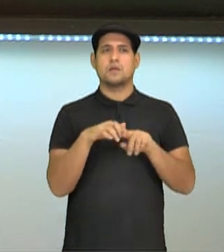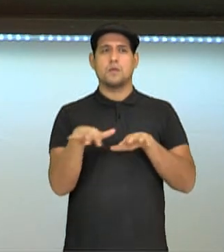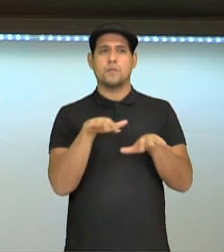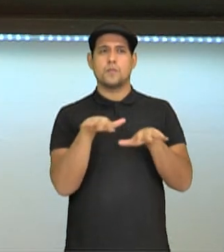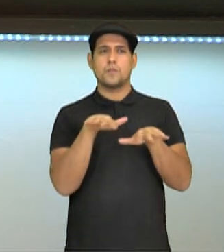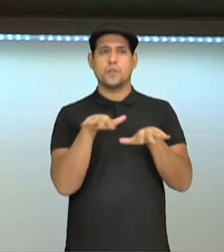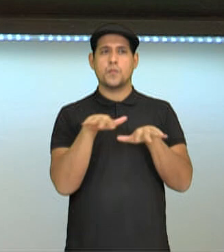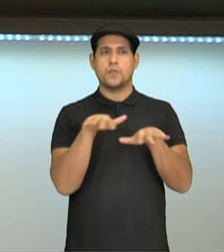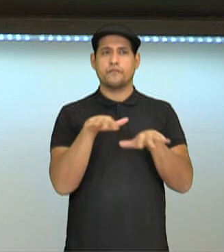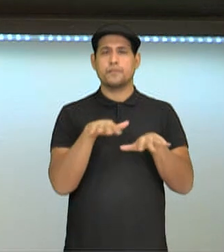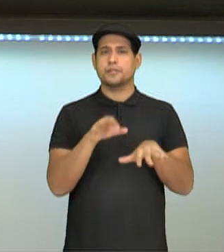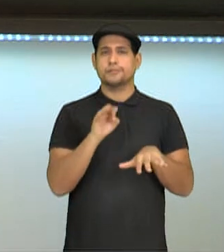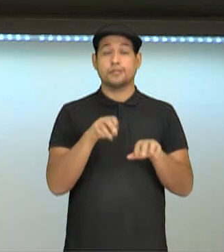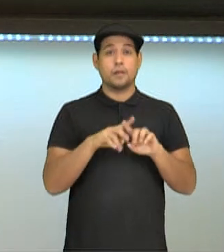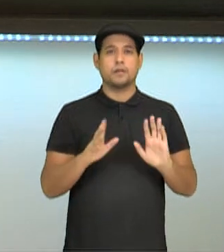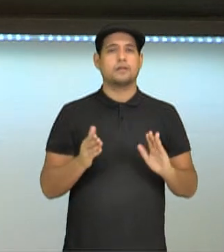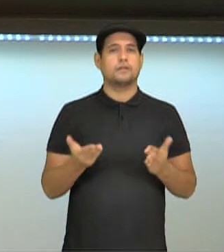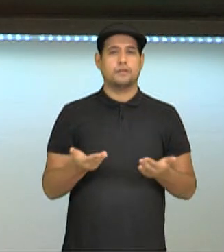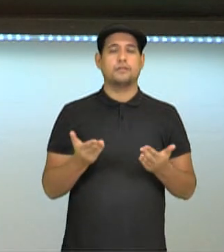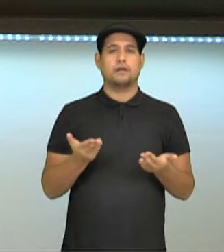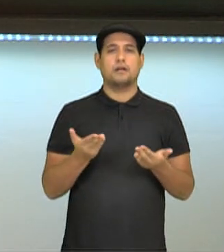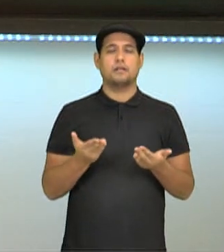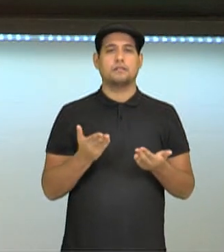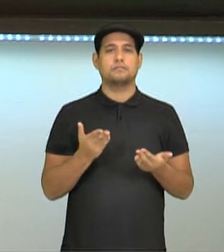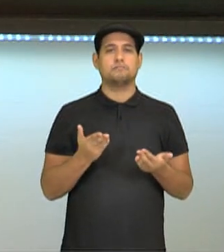movimento. Então, atualmente,